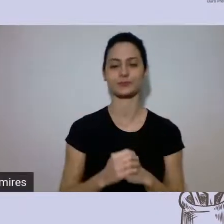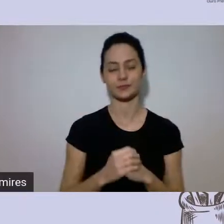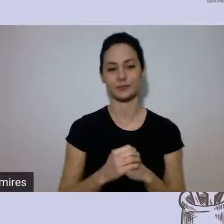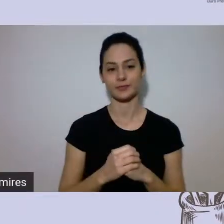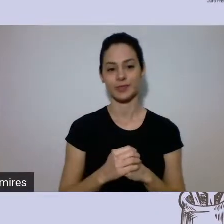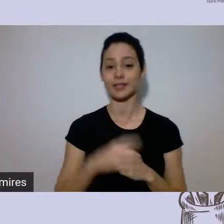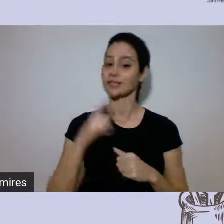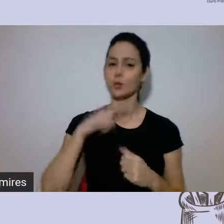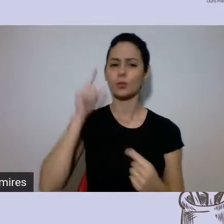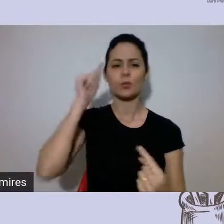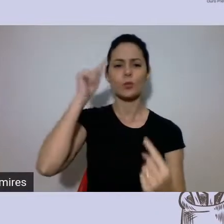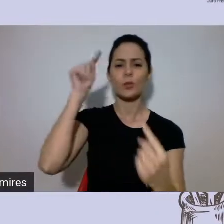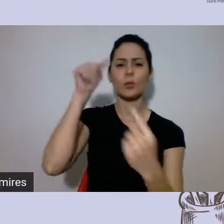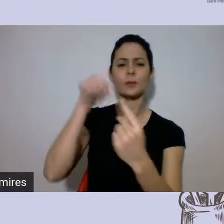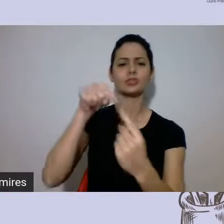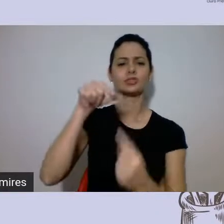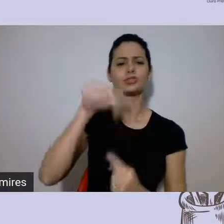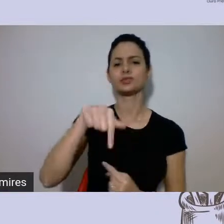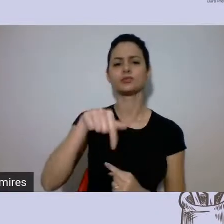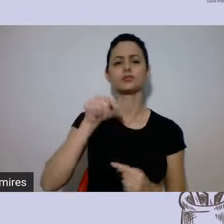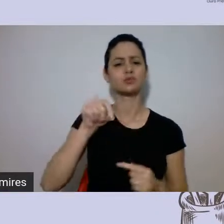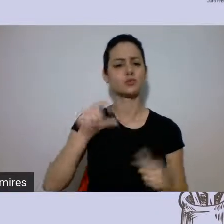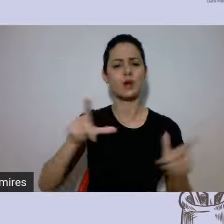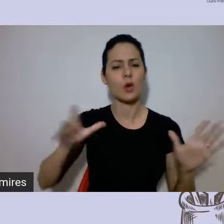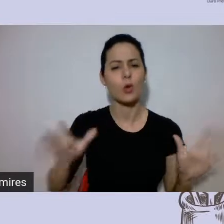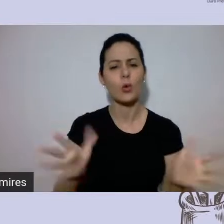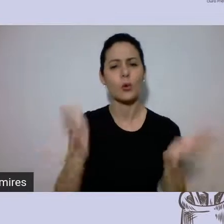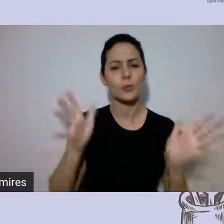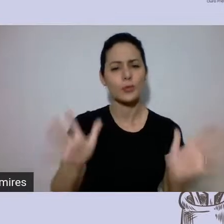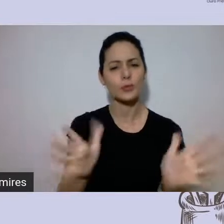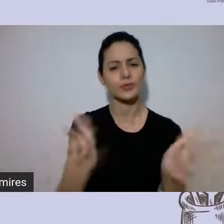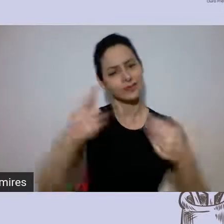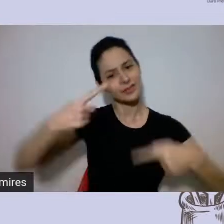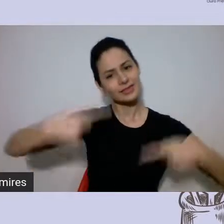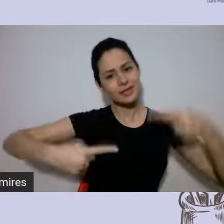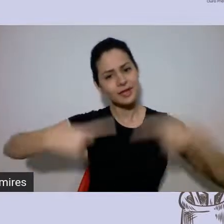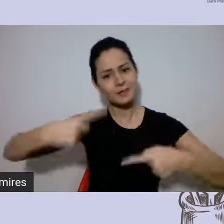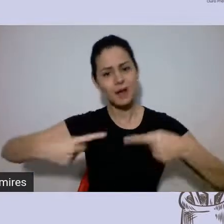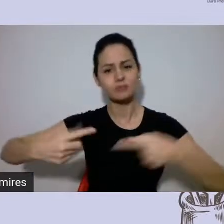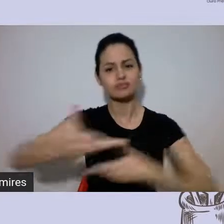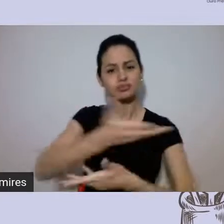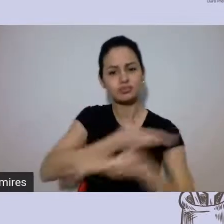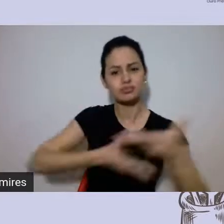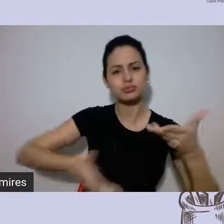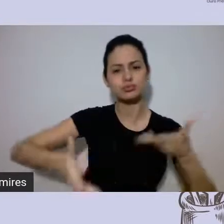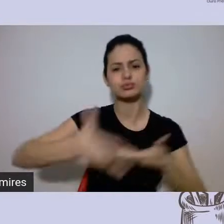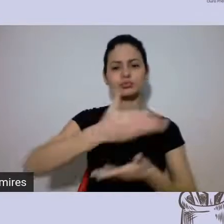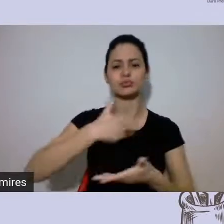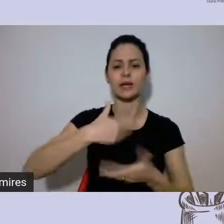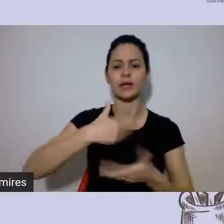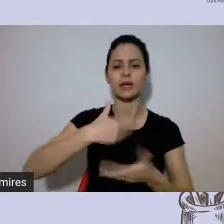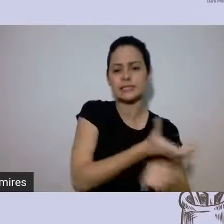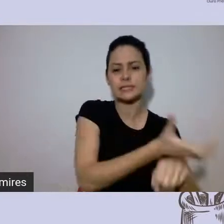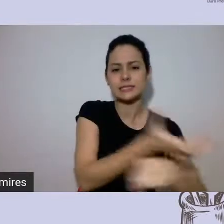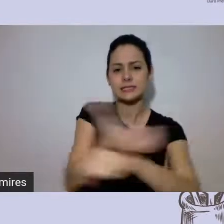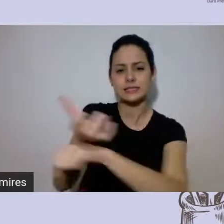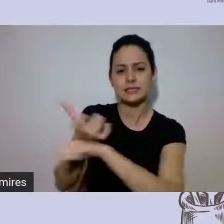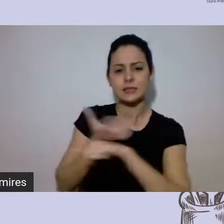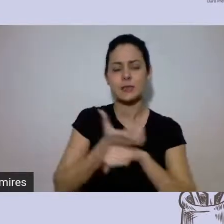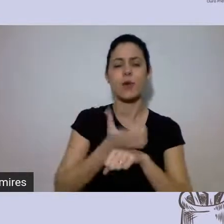como objetivo promover o quê? O debate interdisciplinar em torno da história